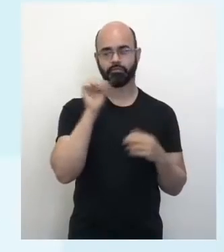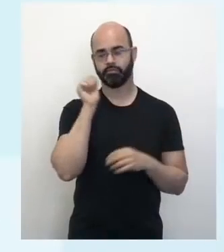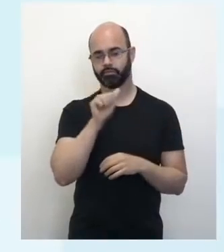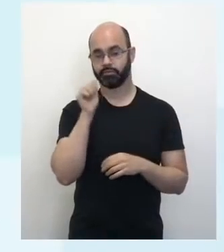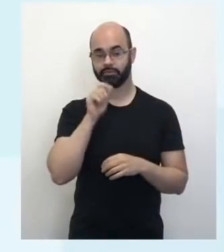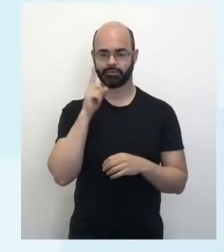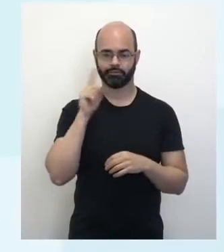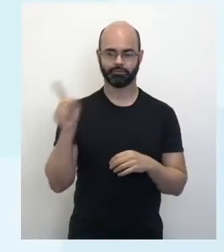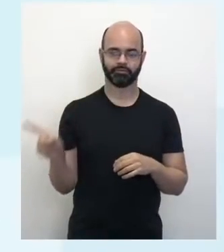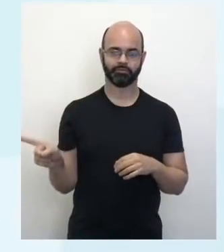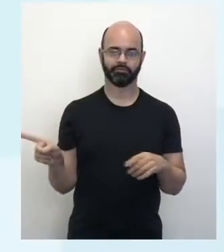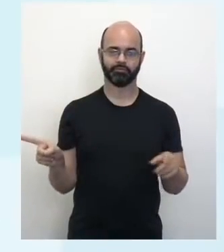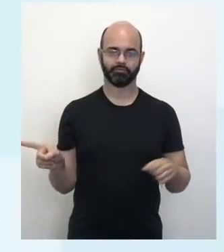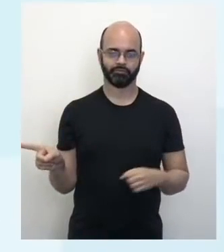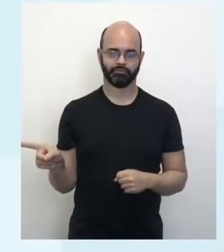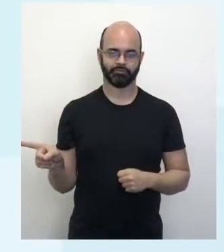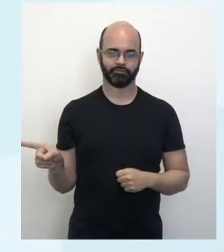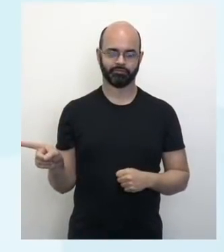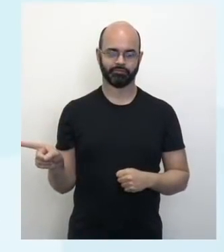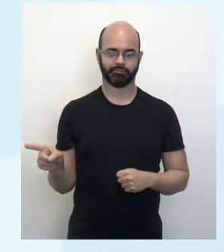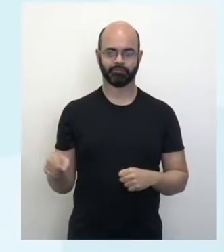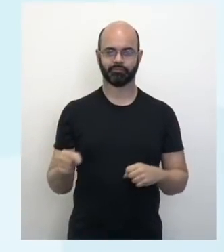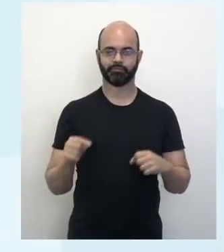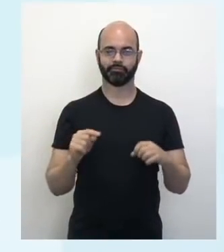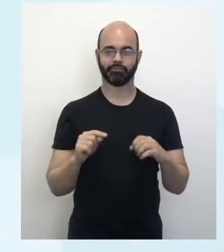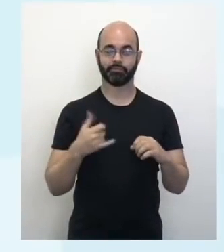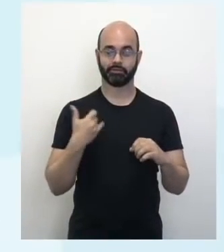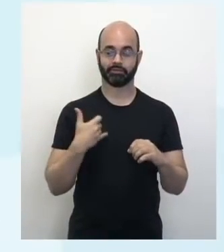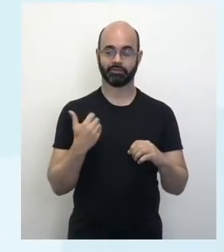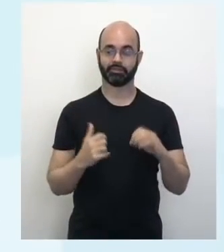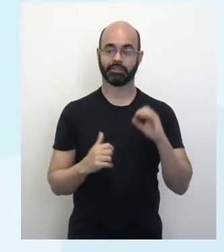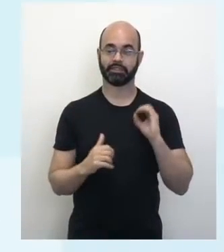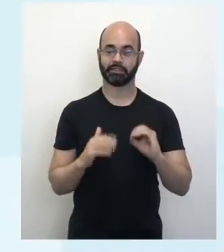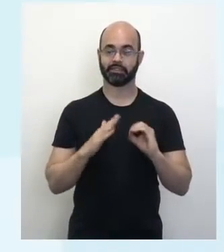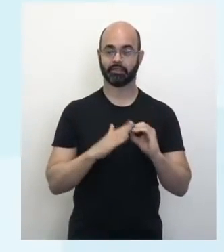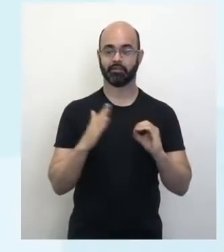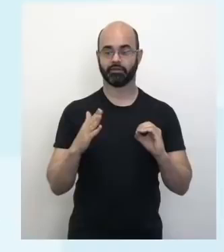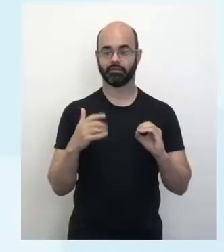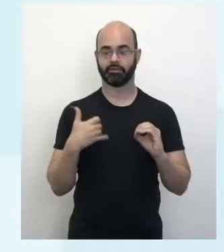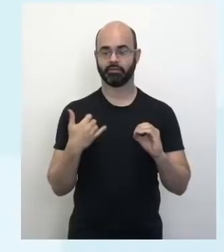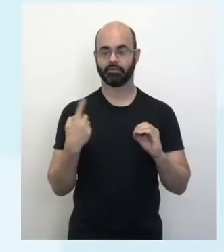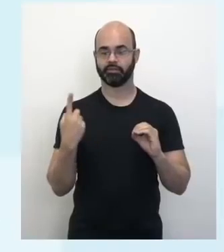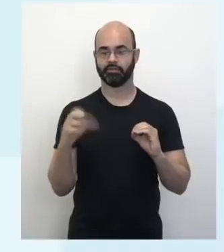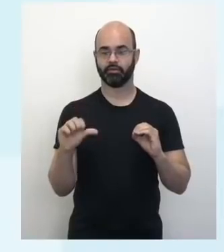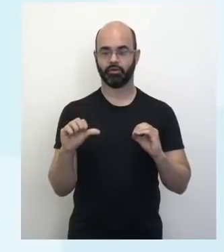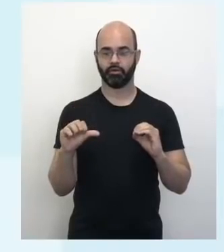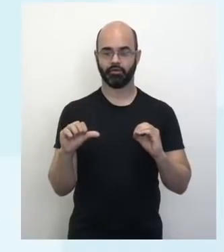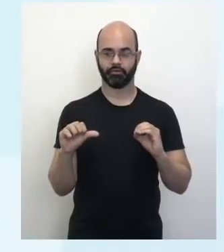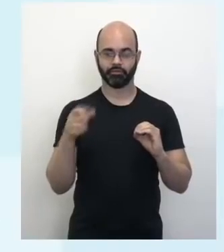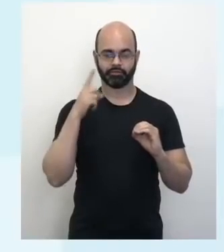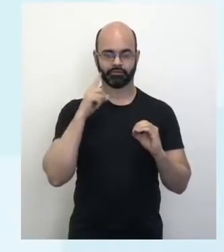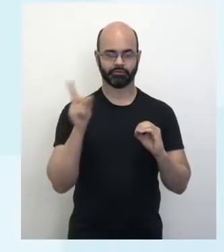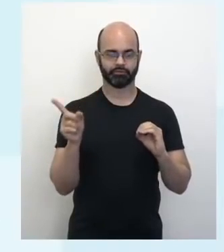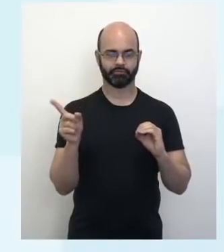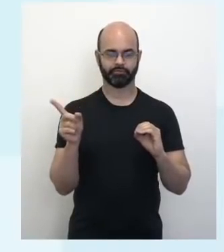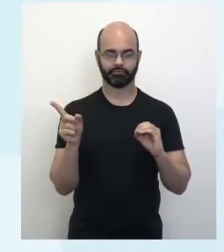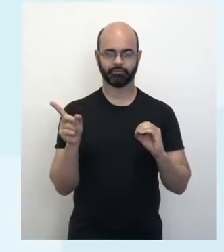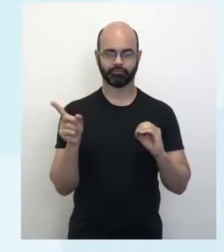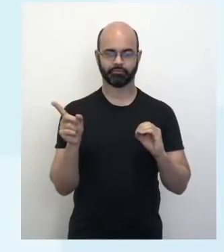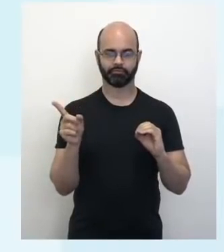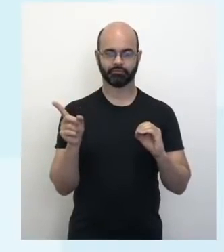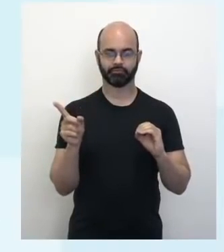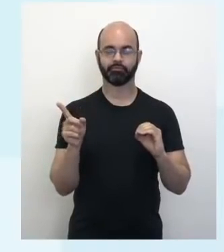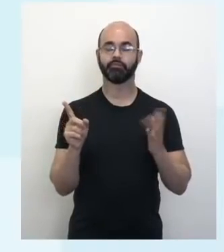feminino, né, idades aí na faixa do 0 até os 19 anos. Né, então mostra, né, que a